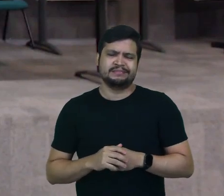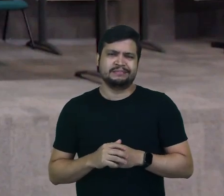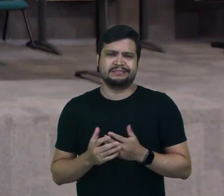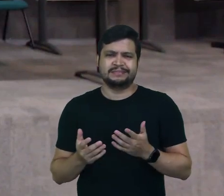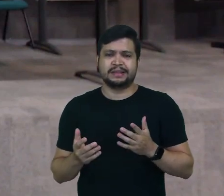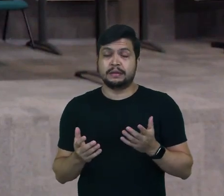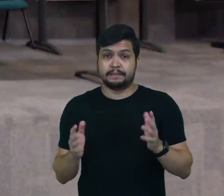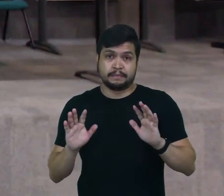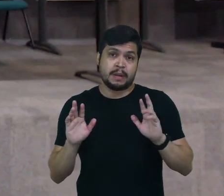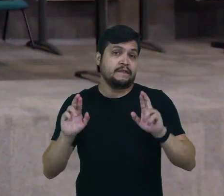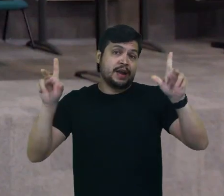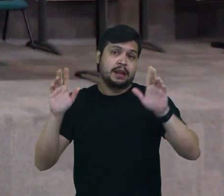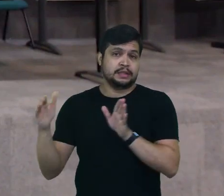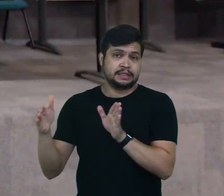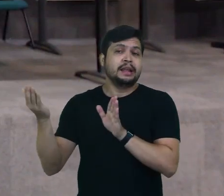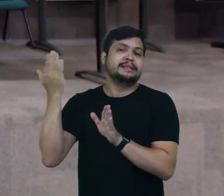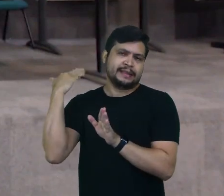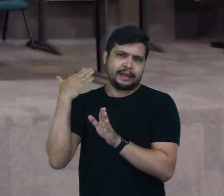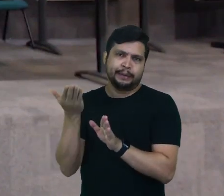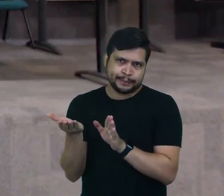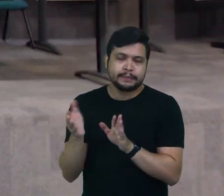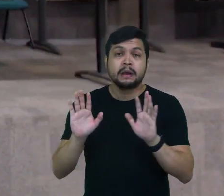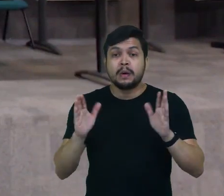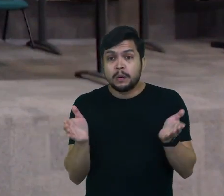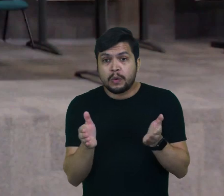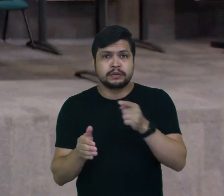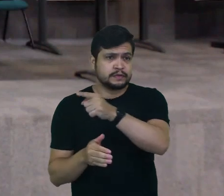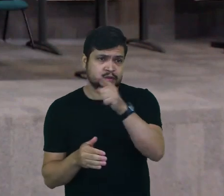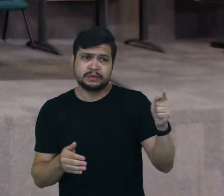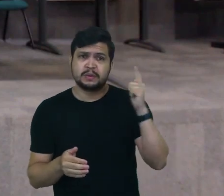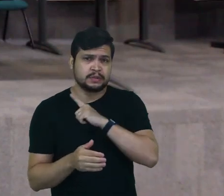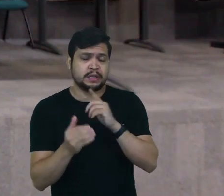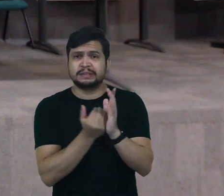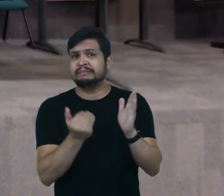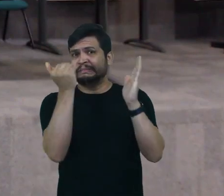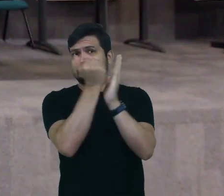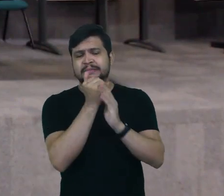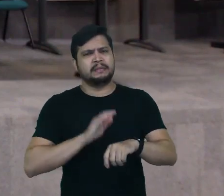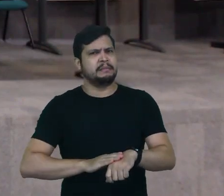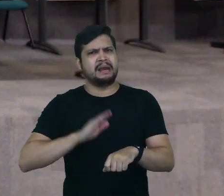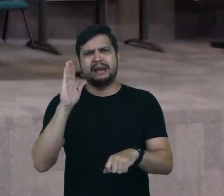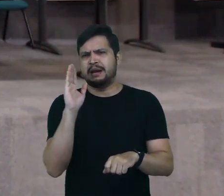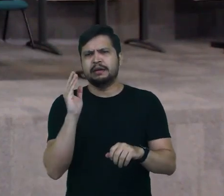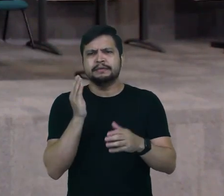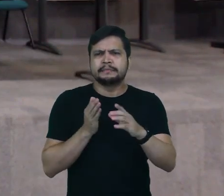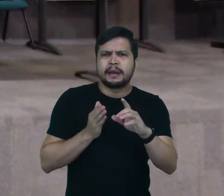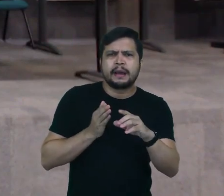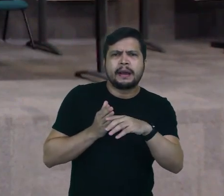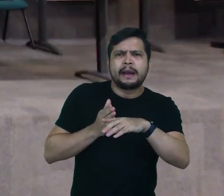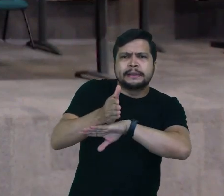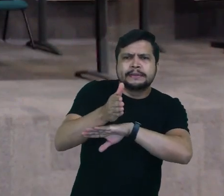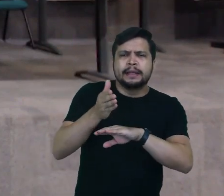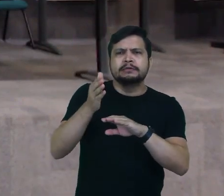tempos, meu povo. Hoje vocês conseguem estudar muito mais, porque tem muito mais acesso à informação. A gente tinha que